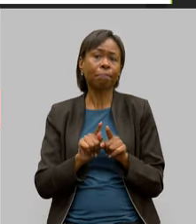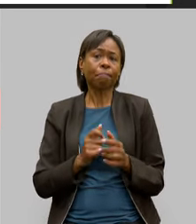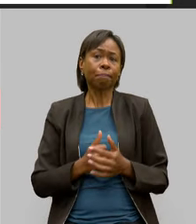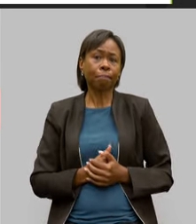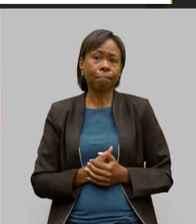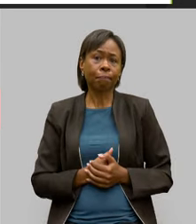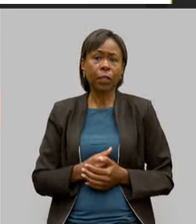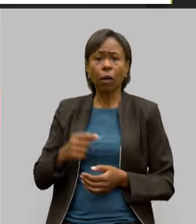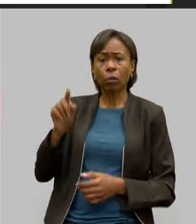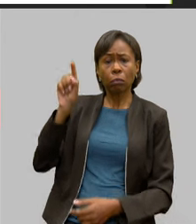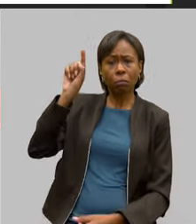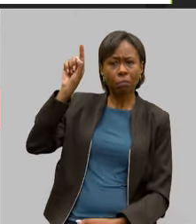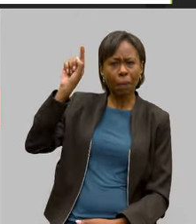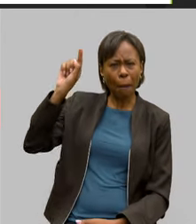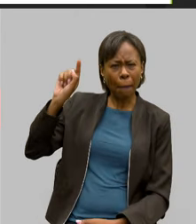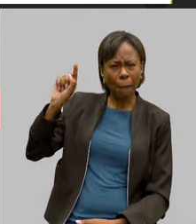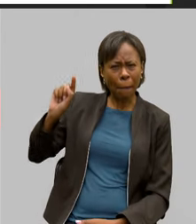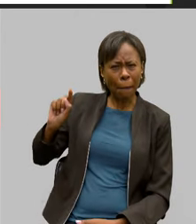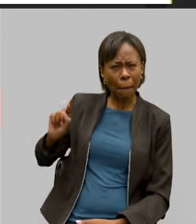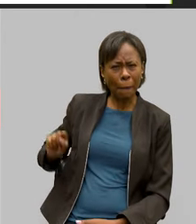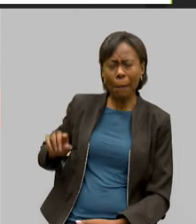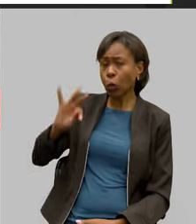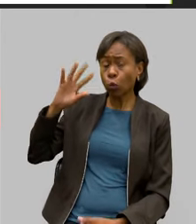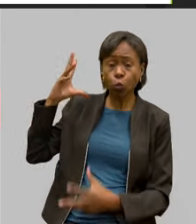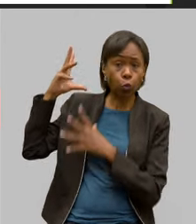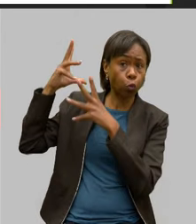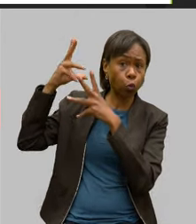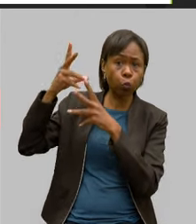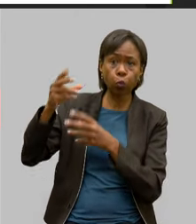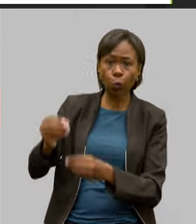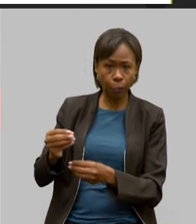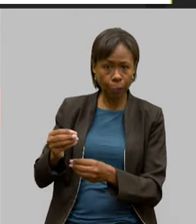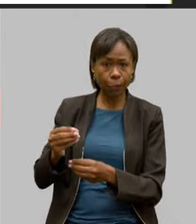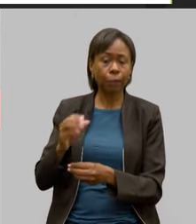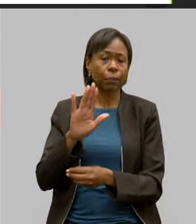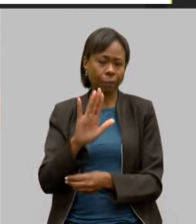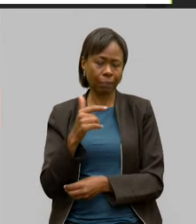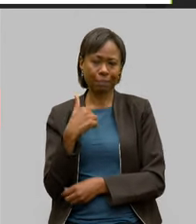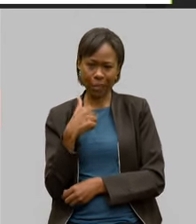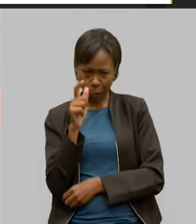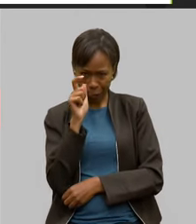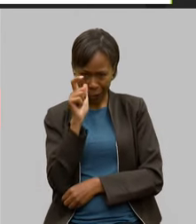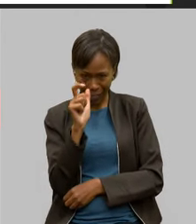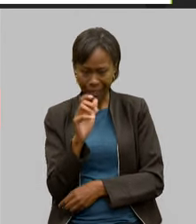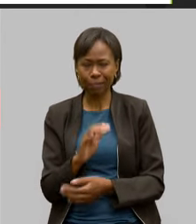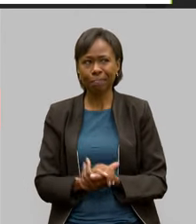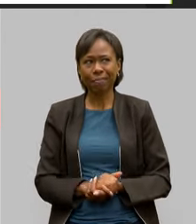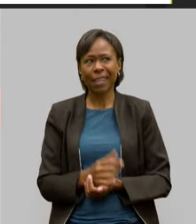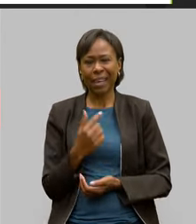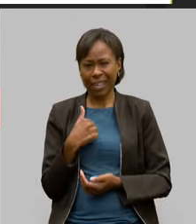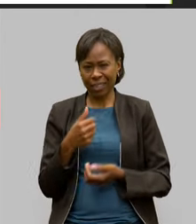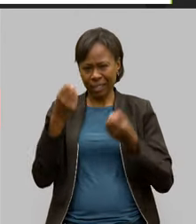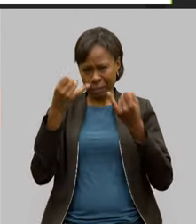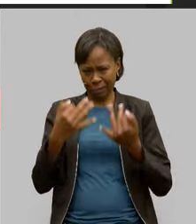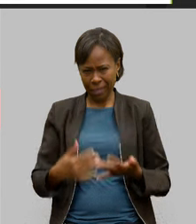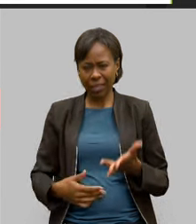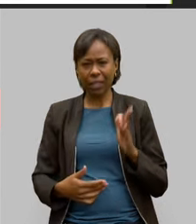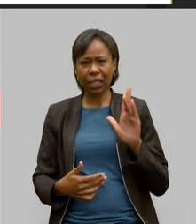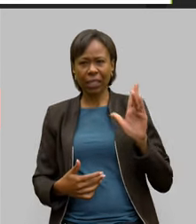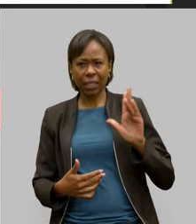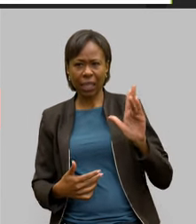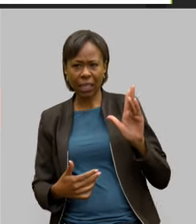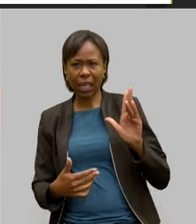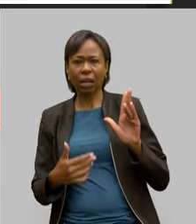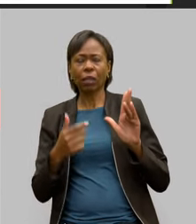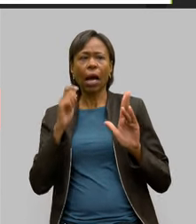linolênico eh Só uma curiosidade eu tava falando a respeito de cannabis em Abril do ano